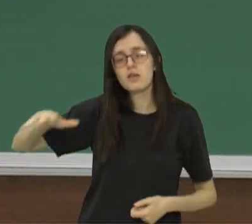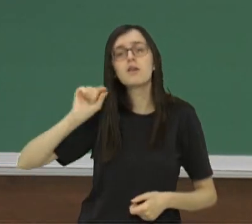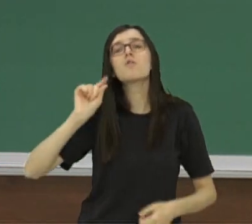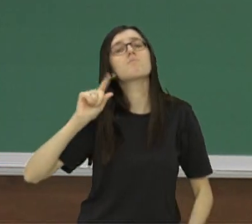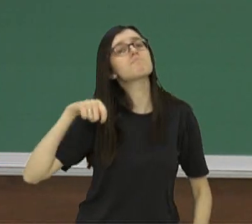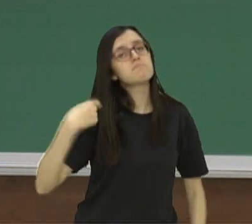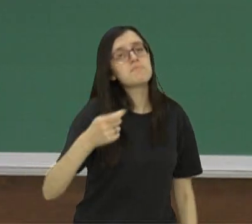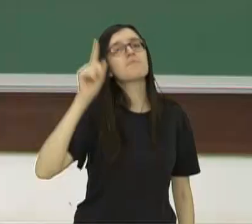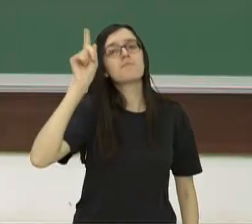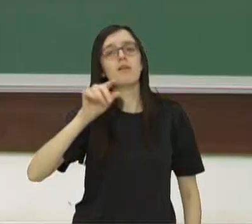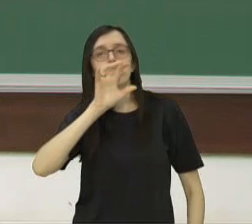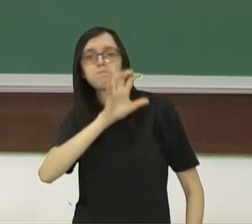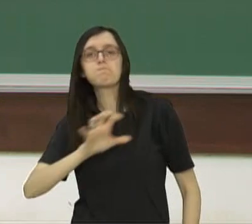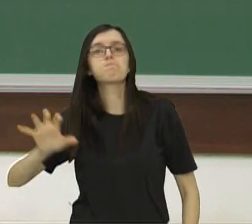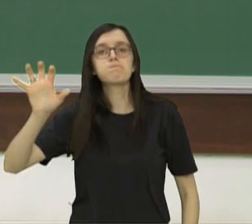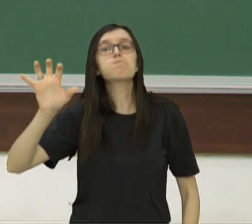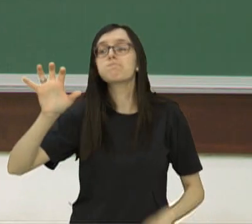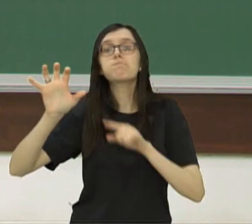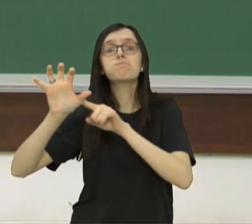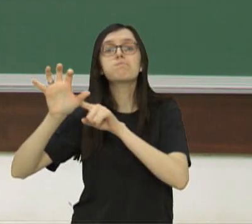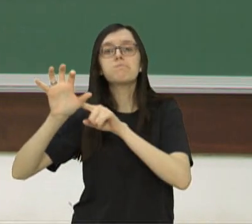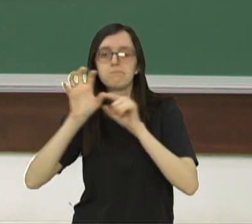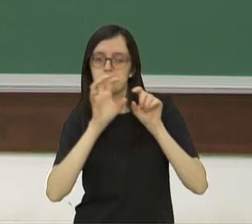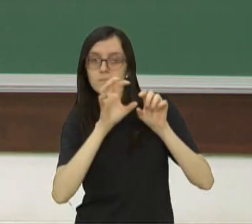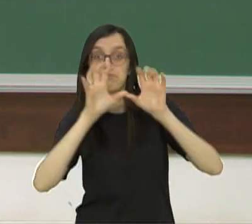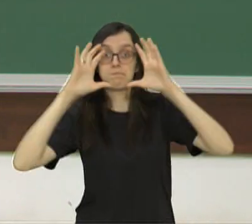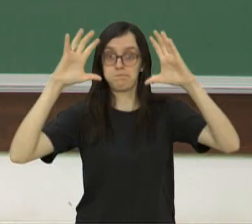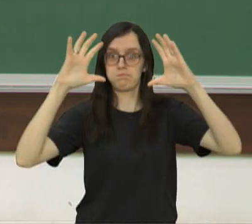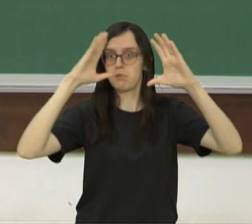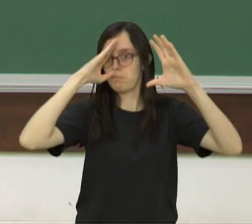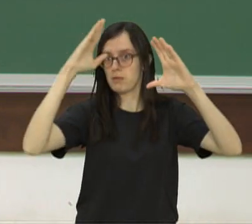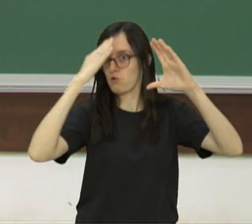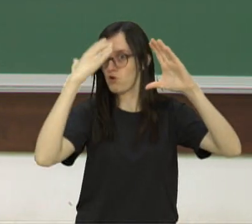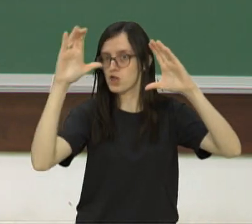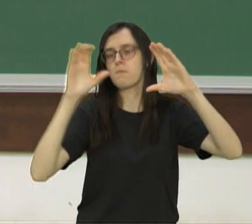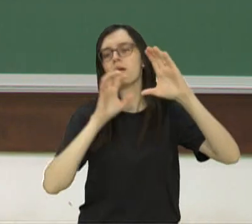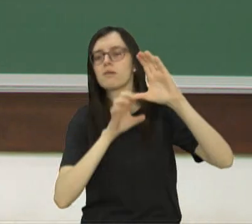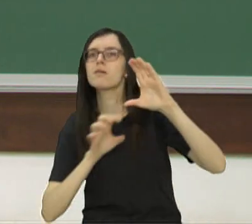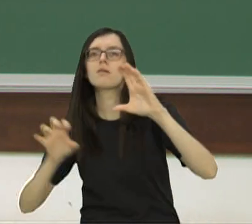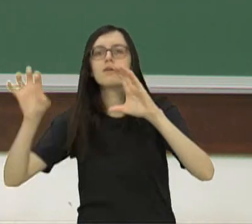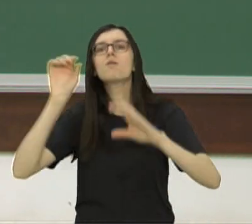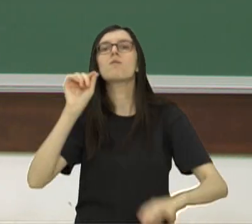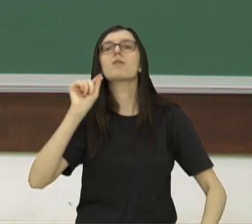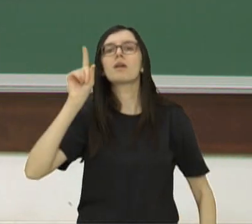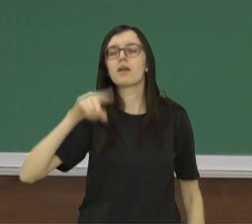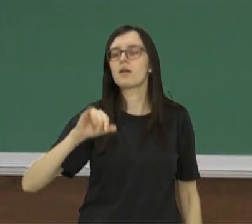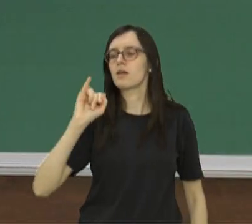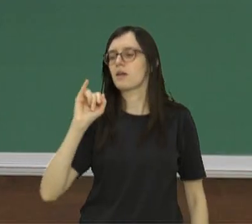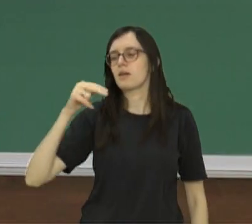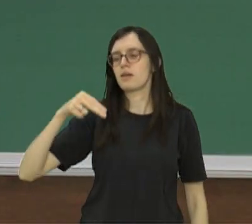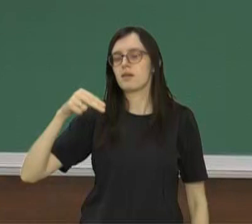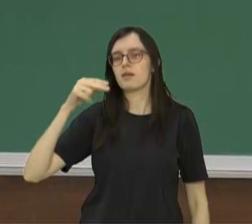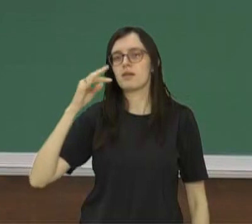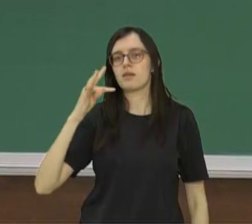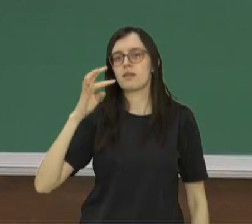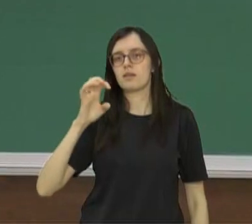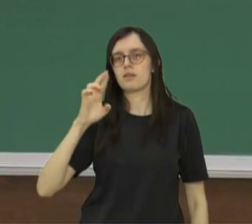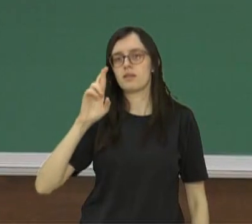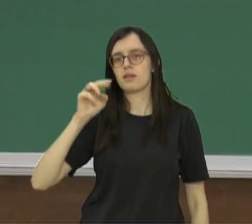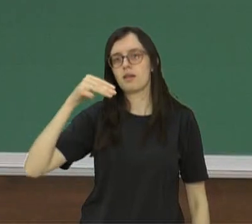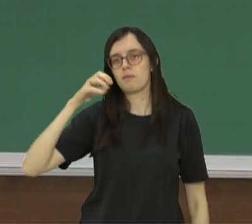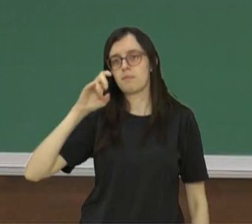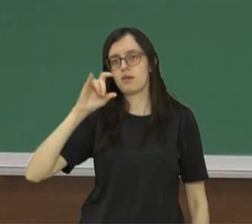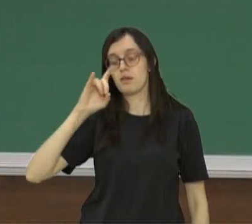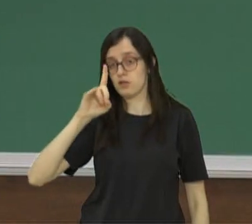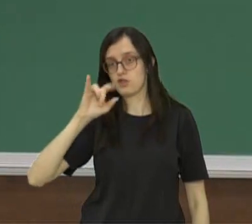nós temos de regiões imediatas, certo? Então, dentro do Paraná, nós temos 29 regiões imediatas,